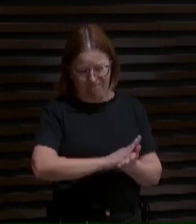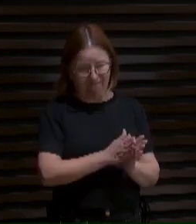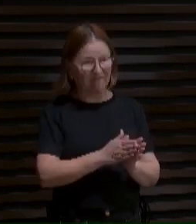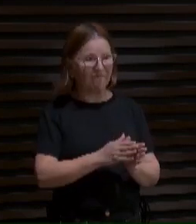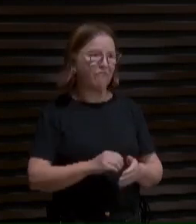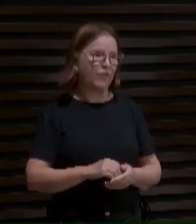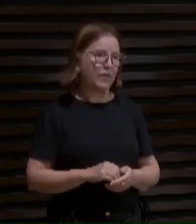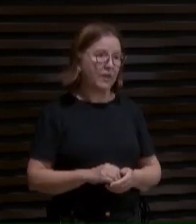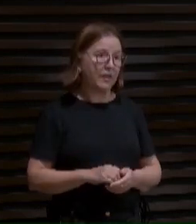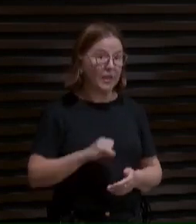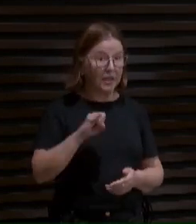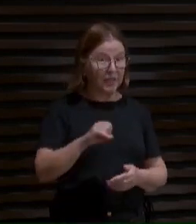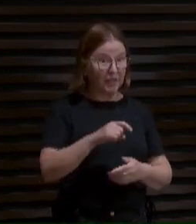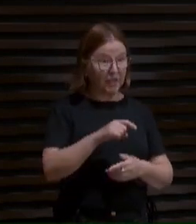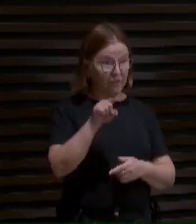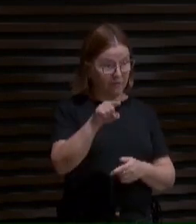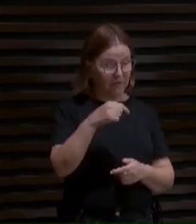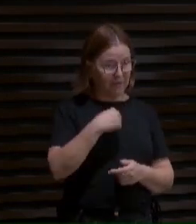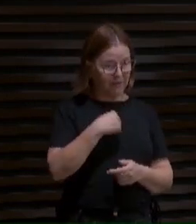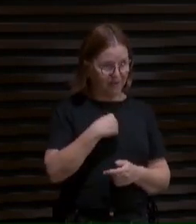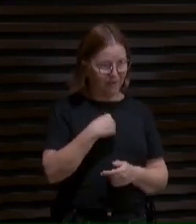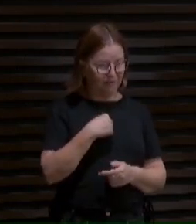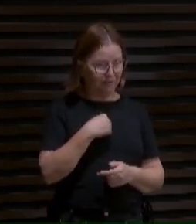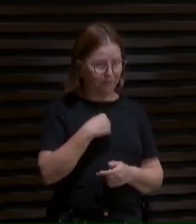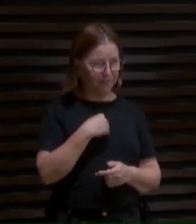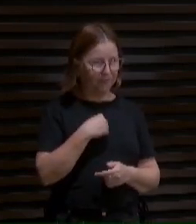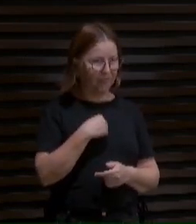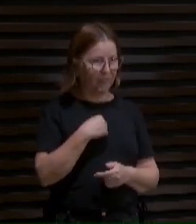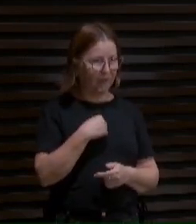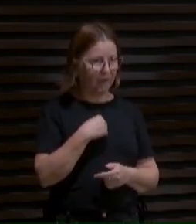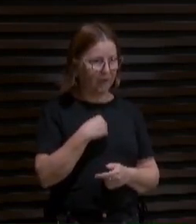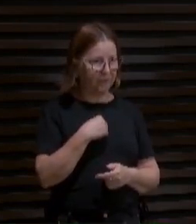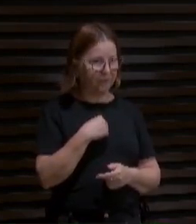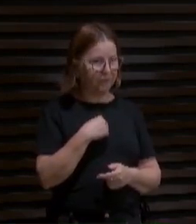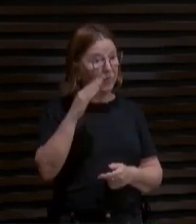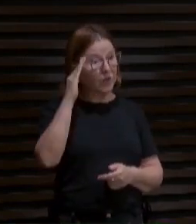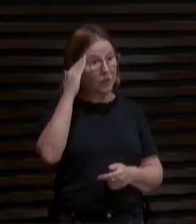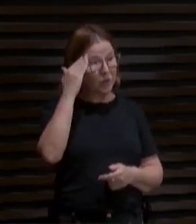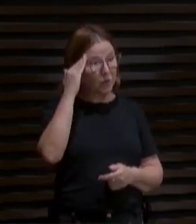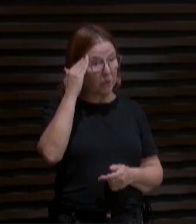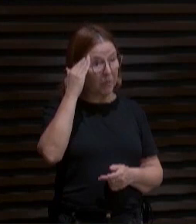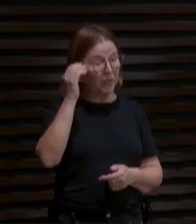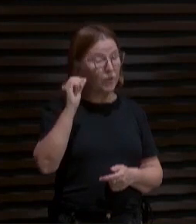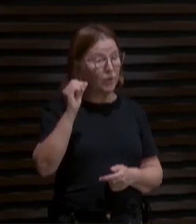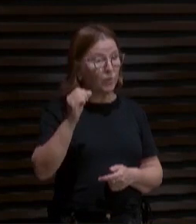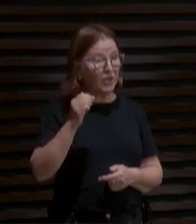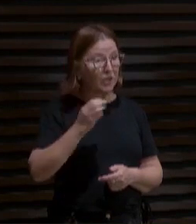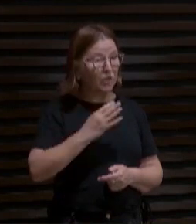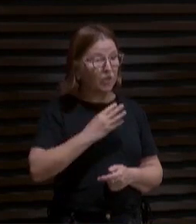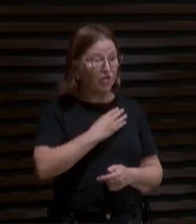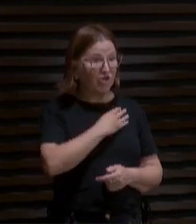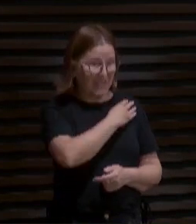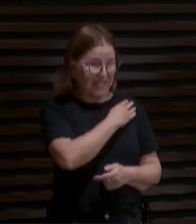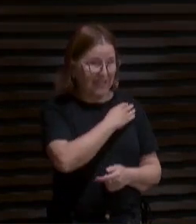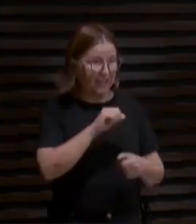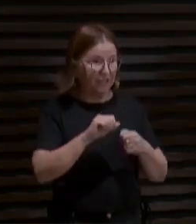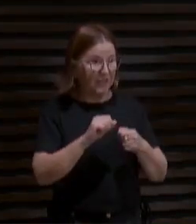Se você e eu tivéssemos noção do que os generais fizeram agora,